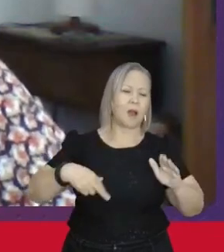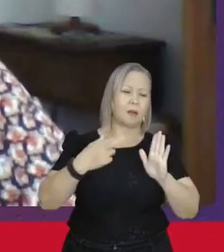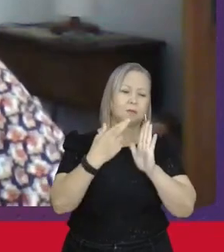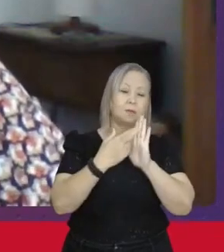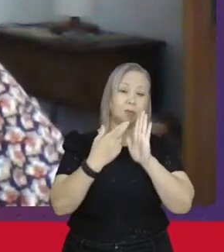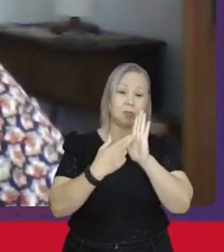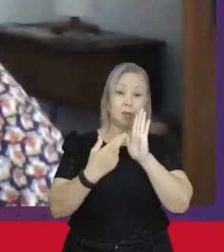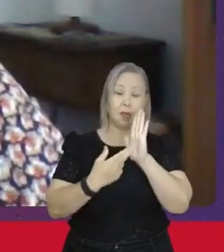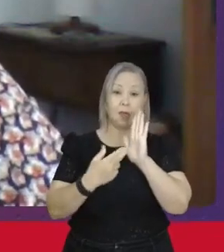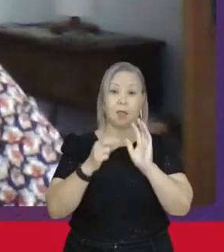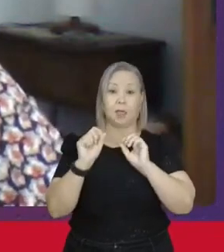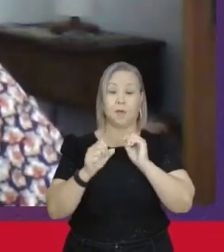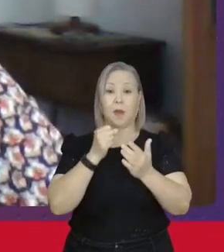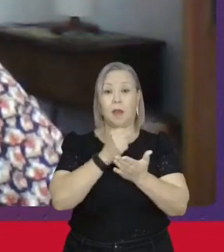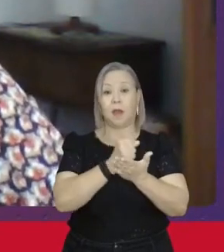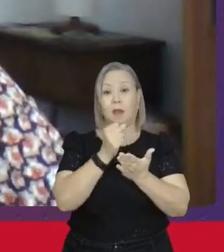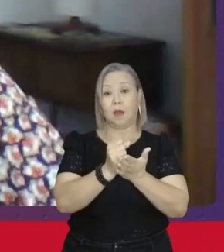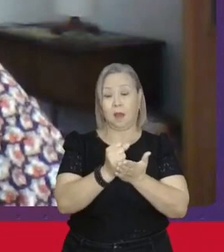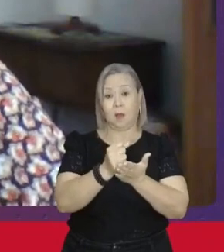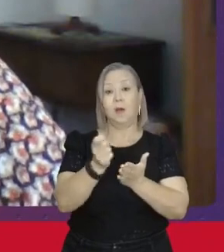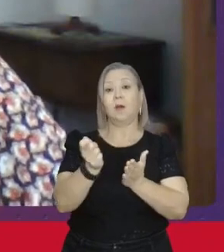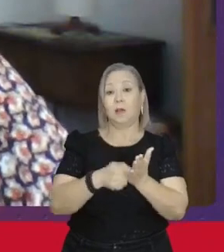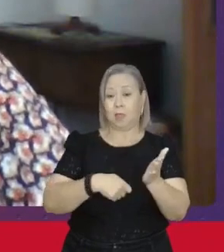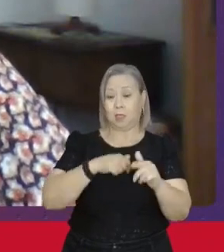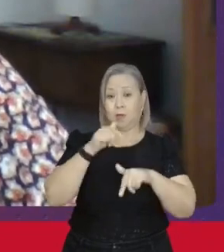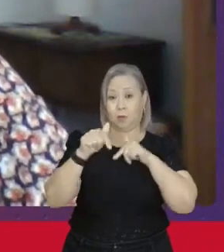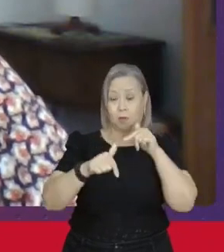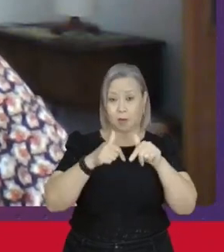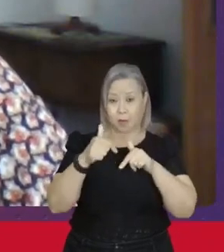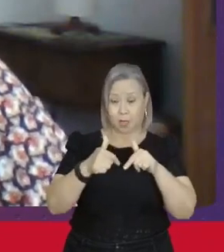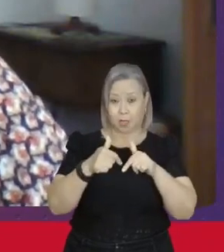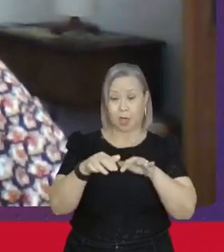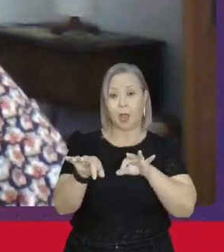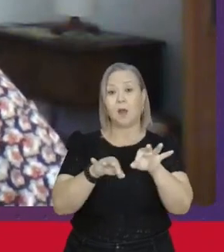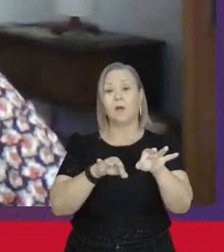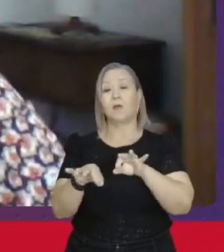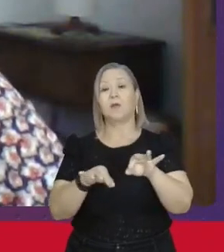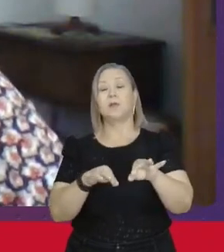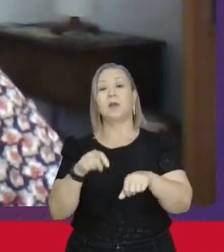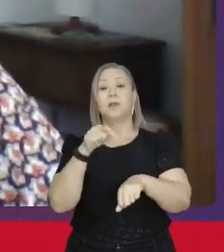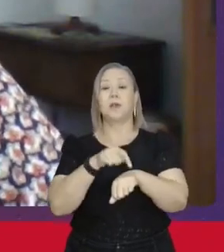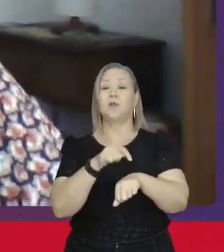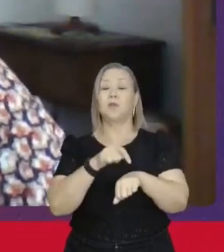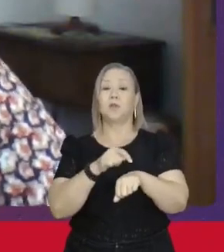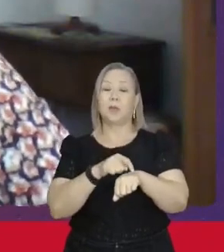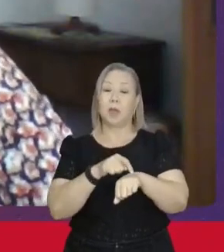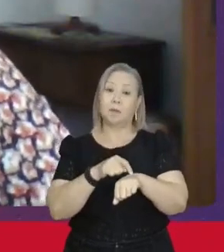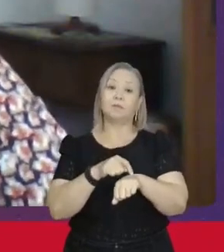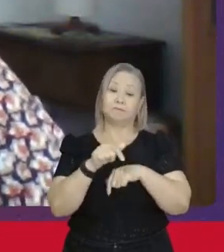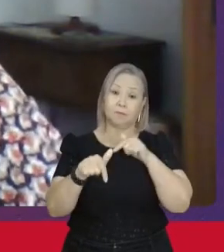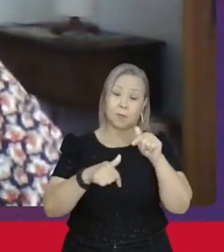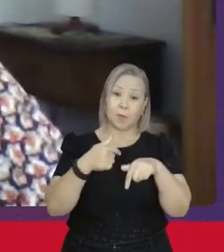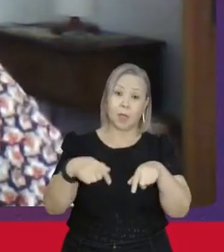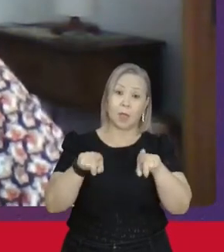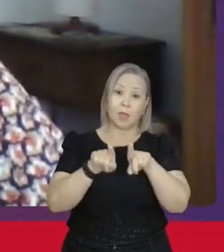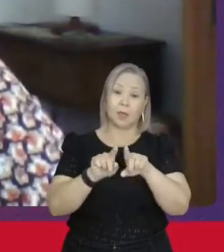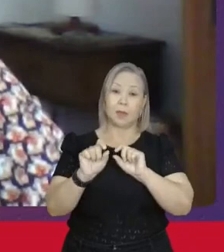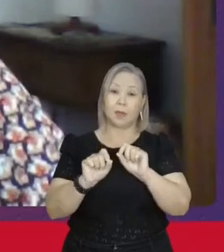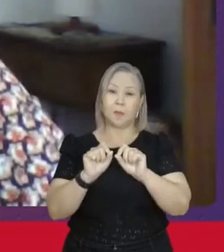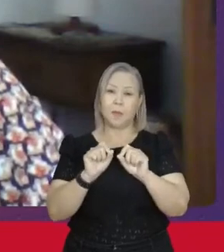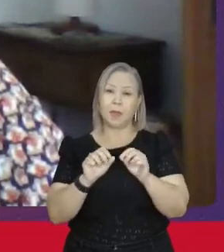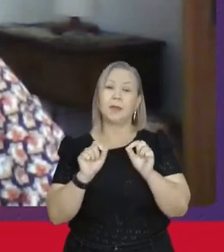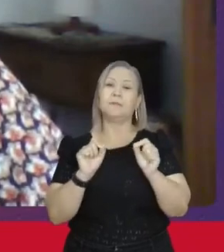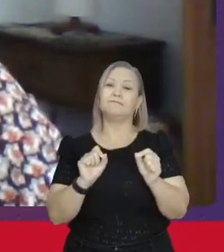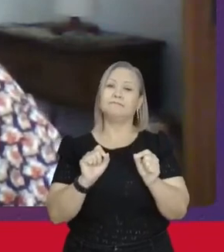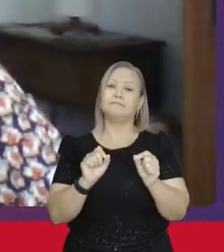regras para a contratação do trabalho, a organização do tempo do trabalho, e também teve